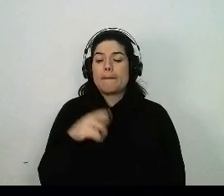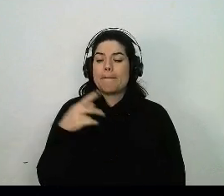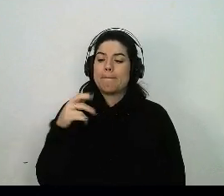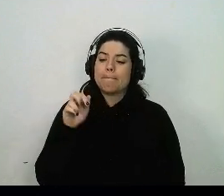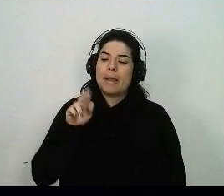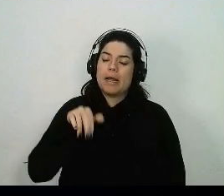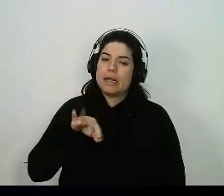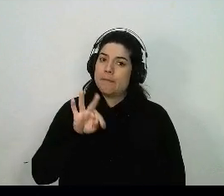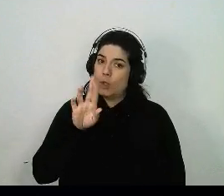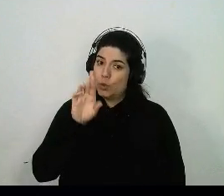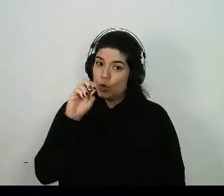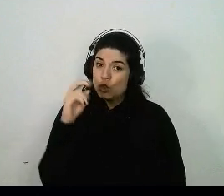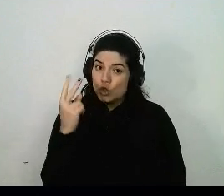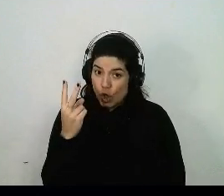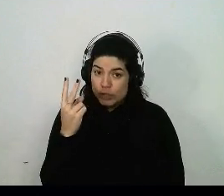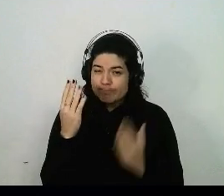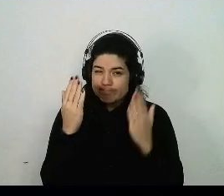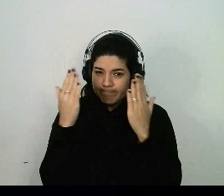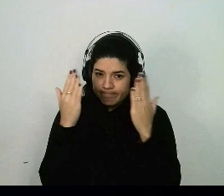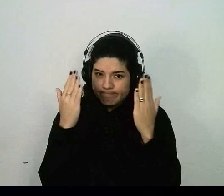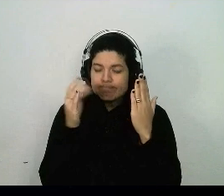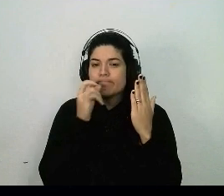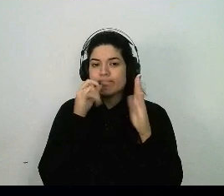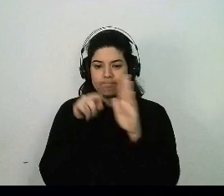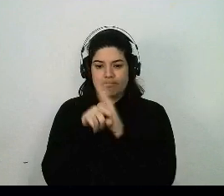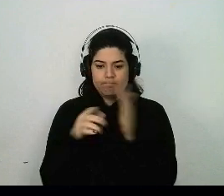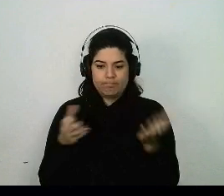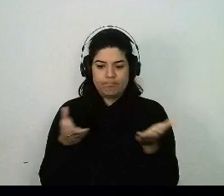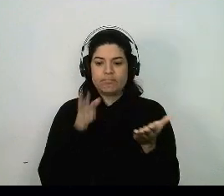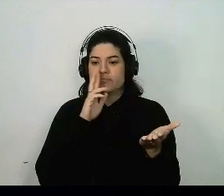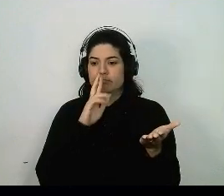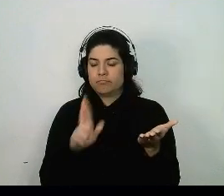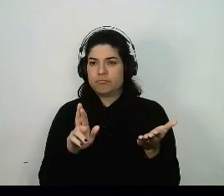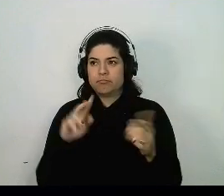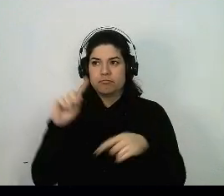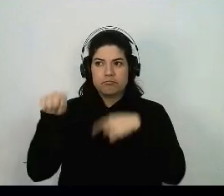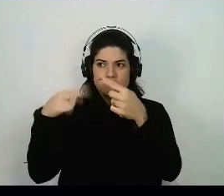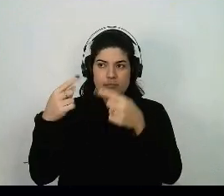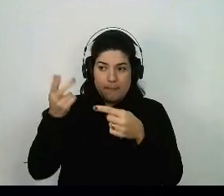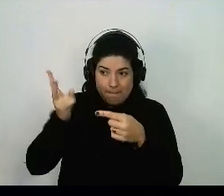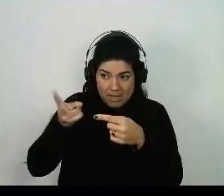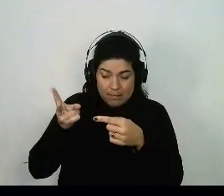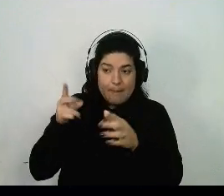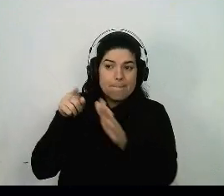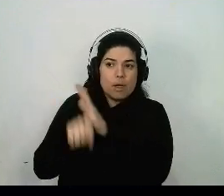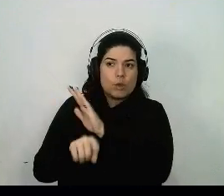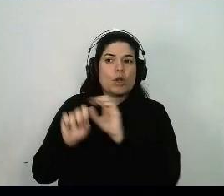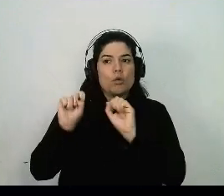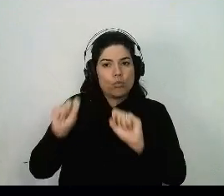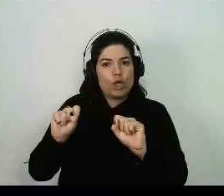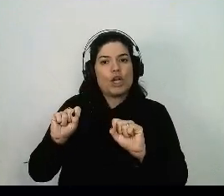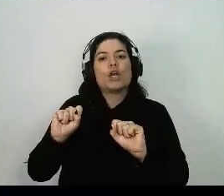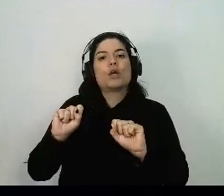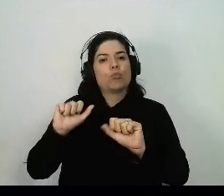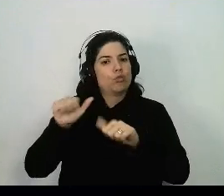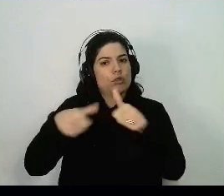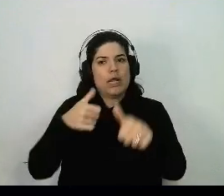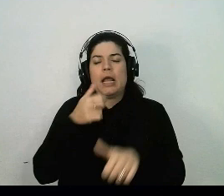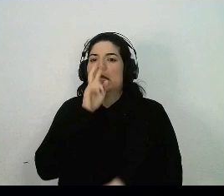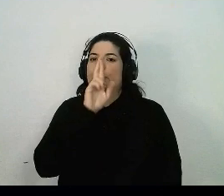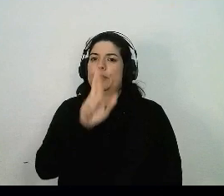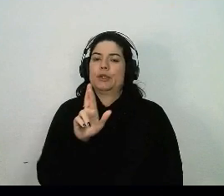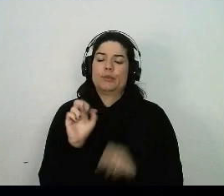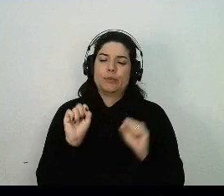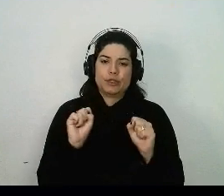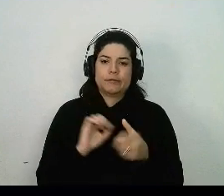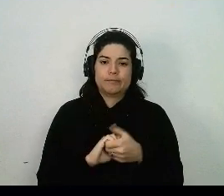aleatório vai ser. Então, se tu fizer uma pergunta agora, ela vai te responder uma coisa. Se tu fizer a mesma pergunta, corre o risco dela te responder outra. Aqui eu deixei em 0 para